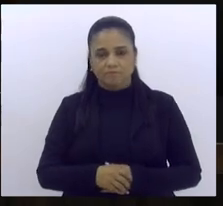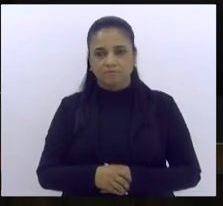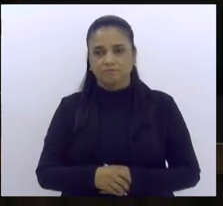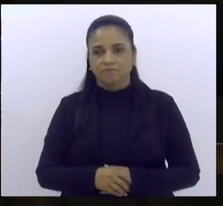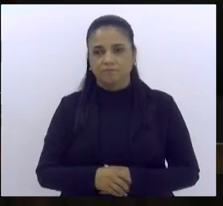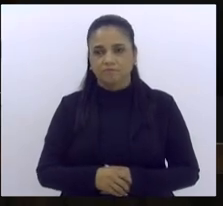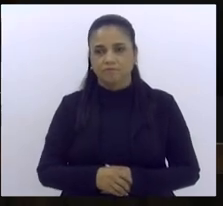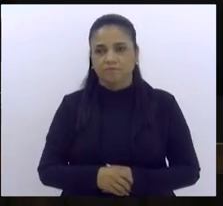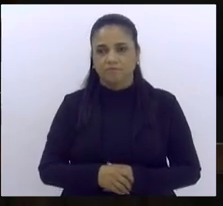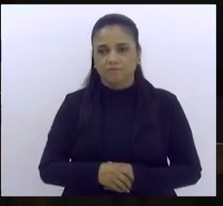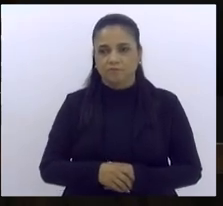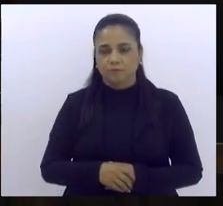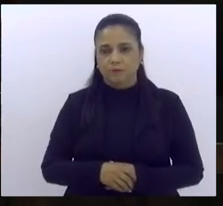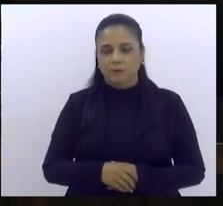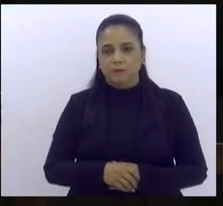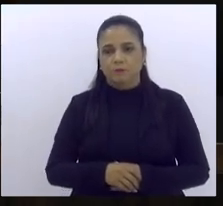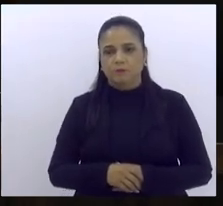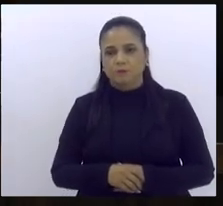Então, Vossa Excelência,